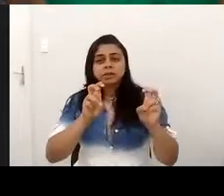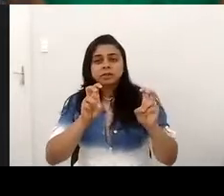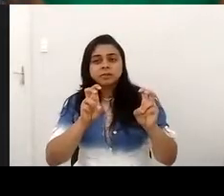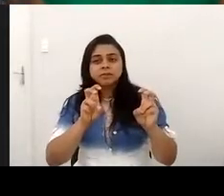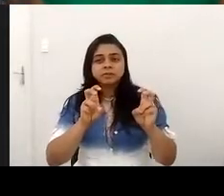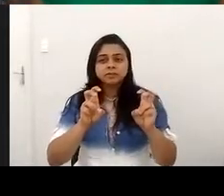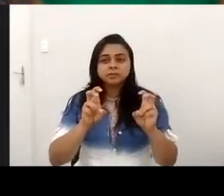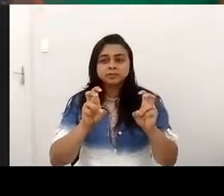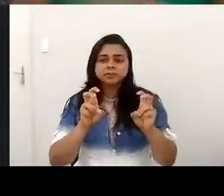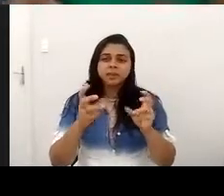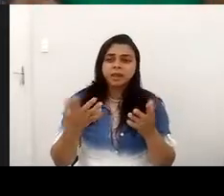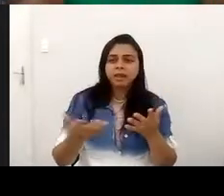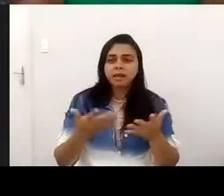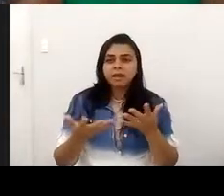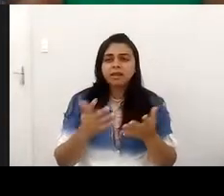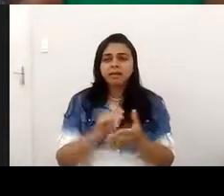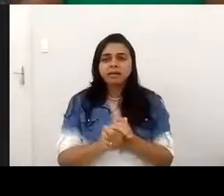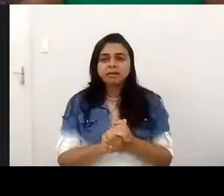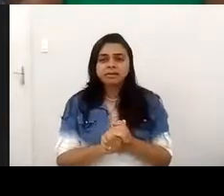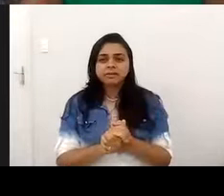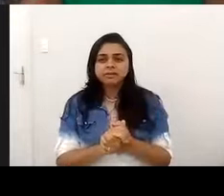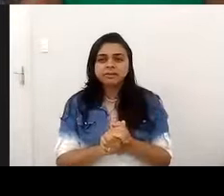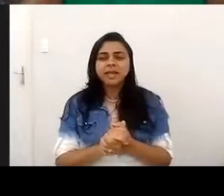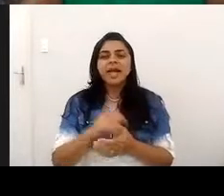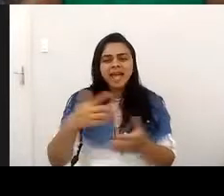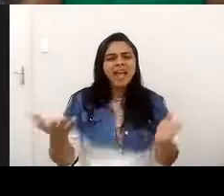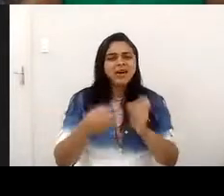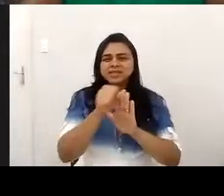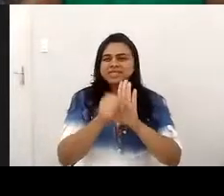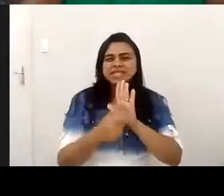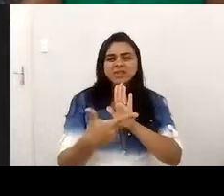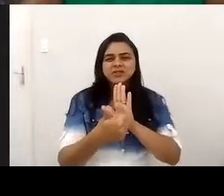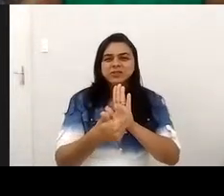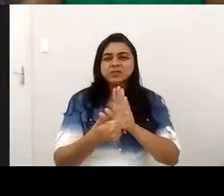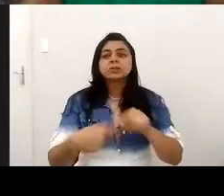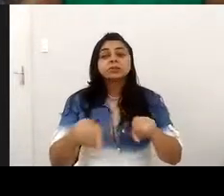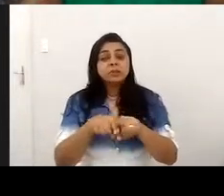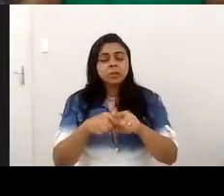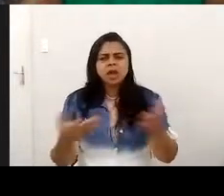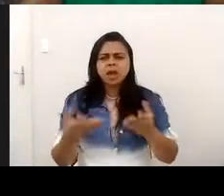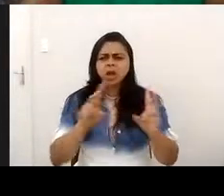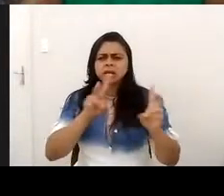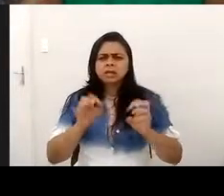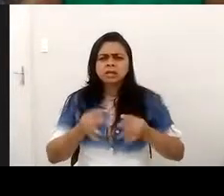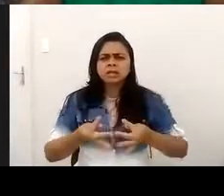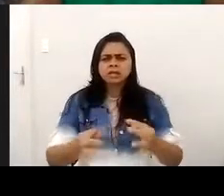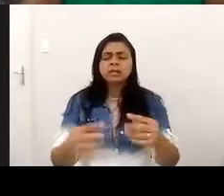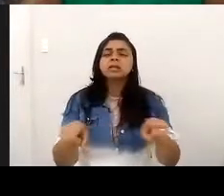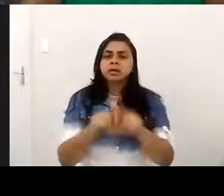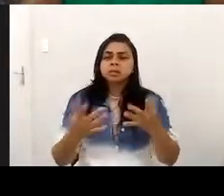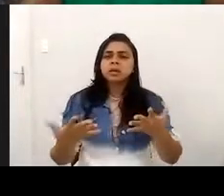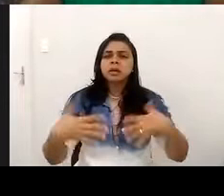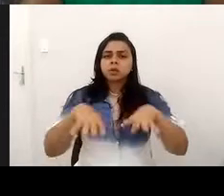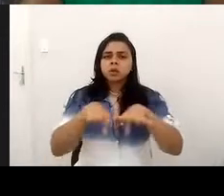esse mundo, né, do século XXI, as questões da tecnologia, as questões da inclusão, a